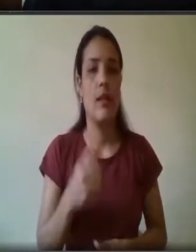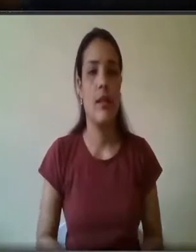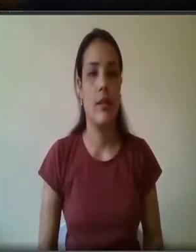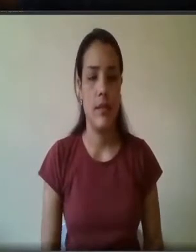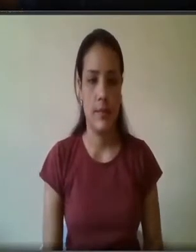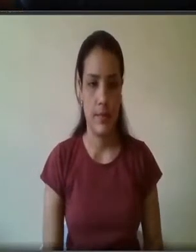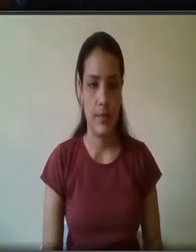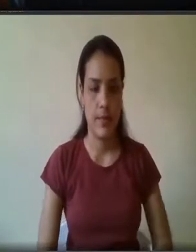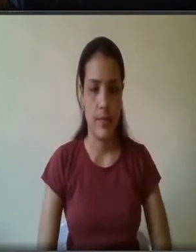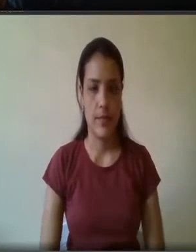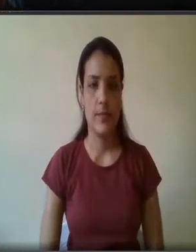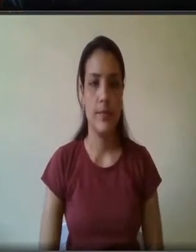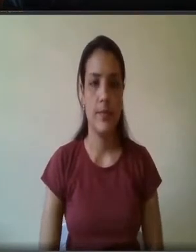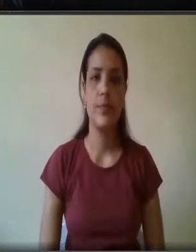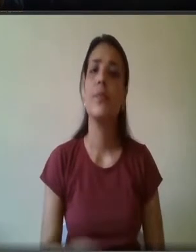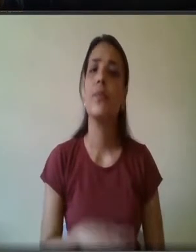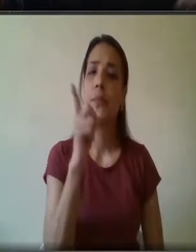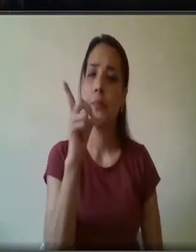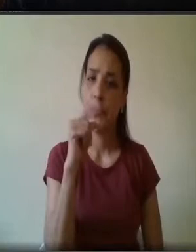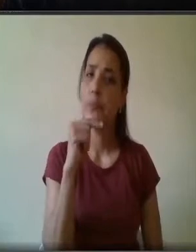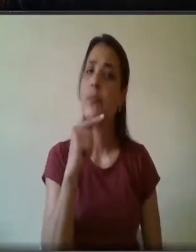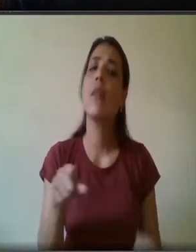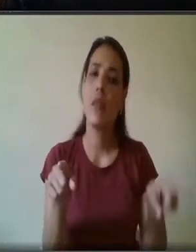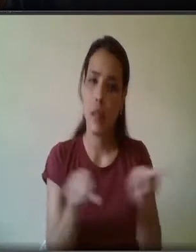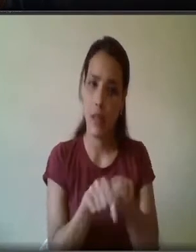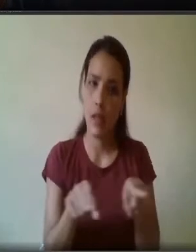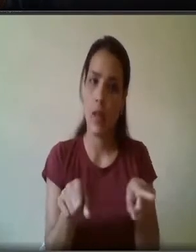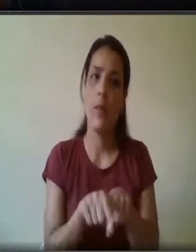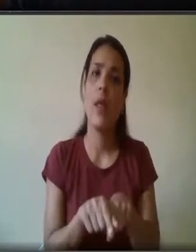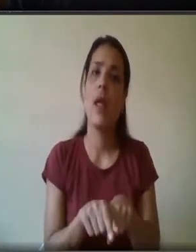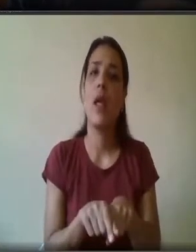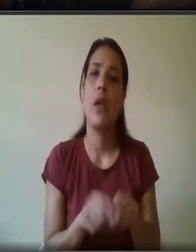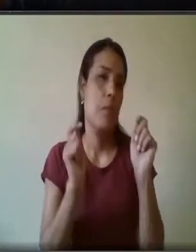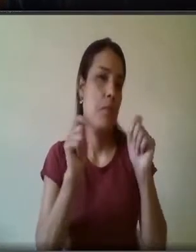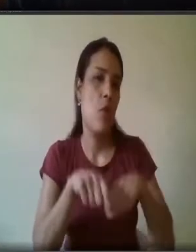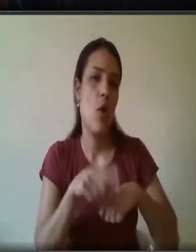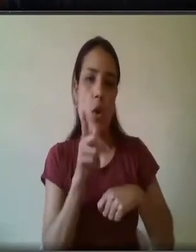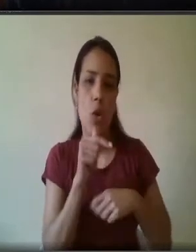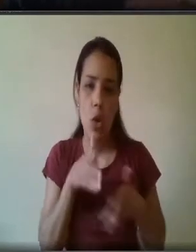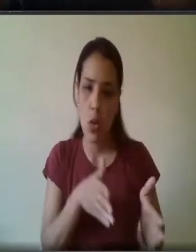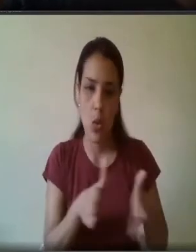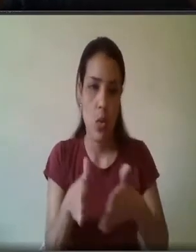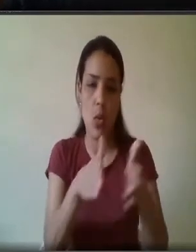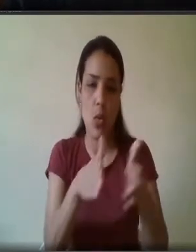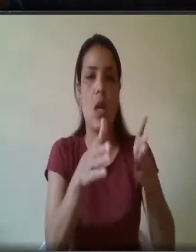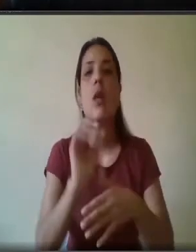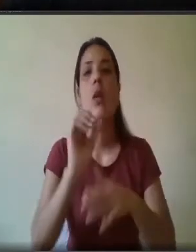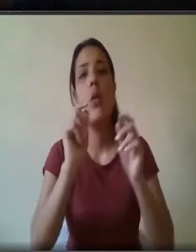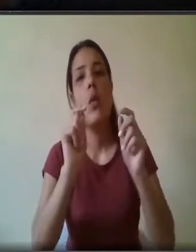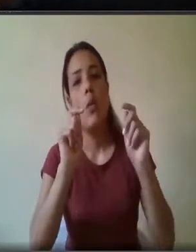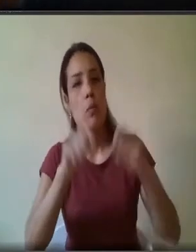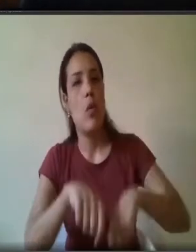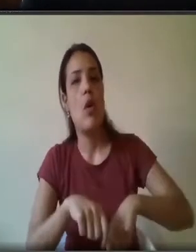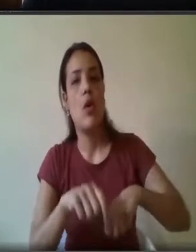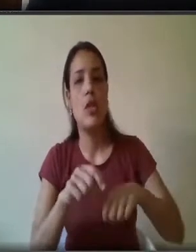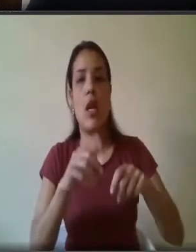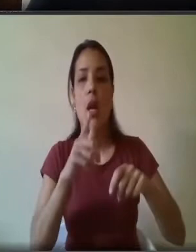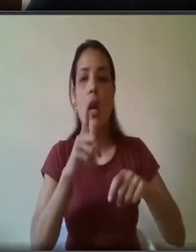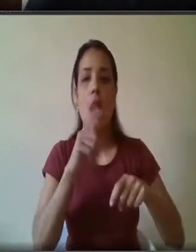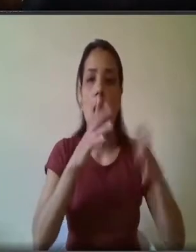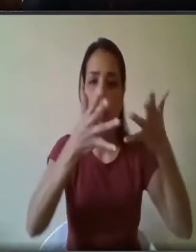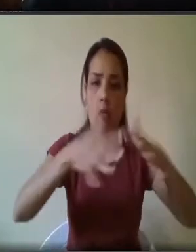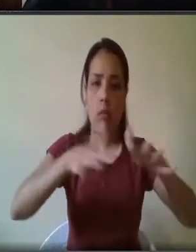ação. A água, né? E aí pode ser a água do rio, erosão marinha, erosão pluvial,